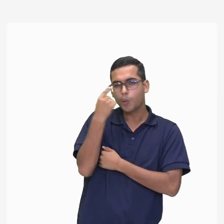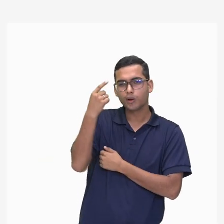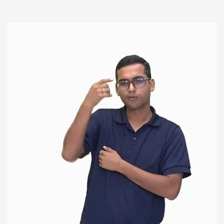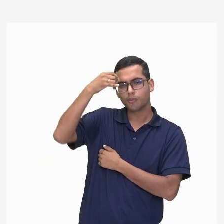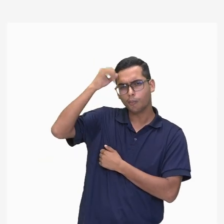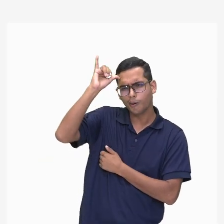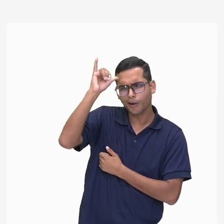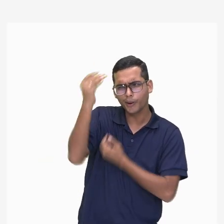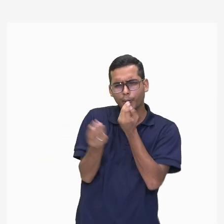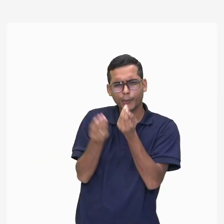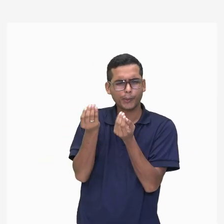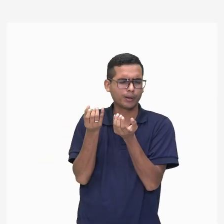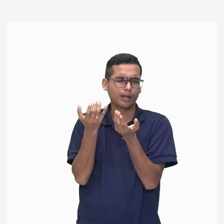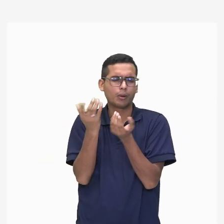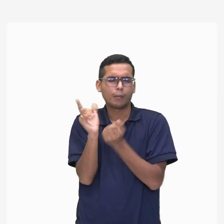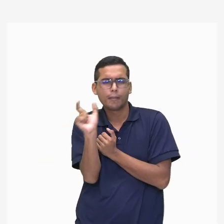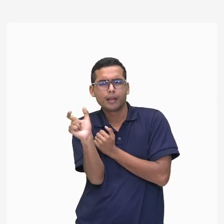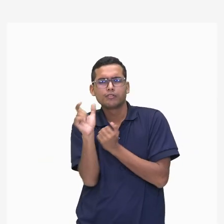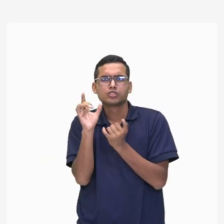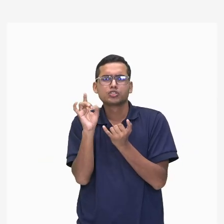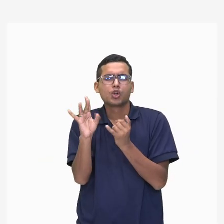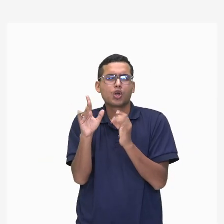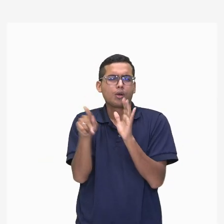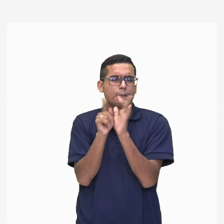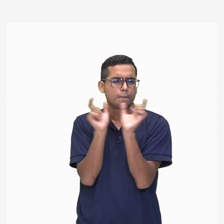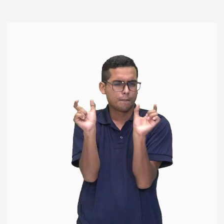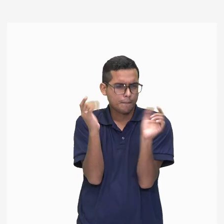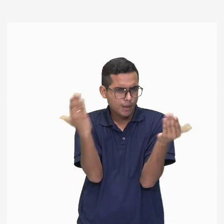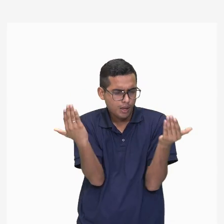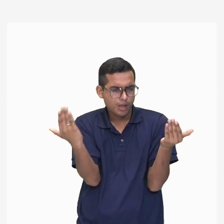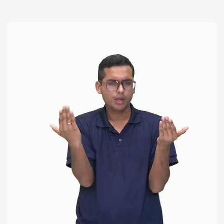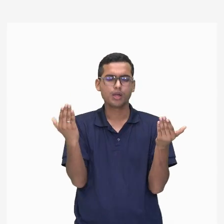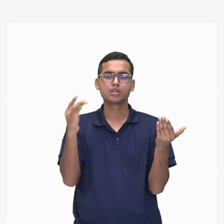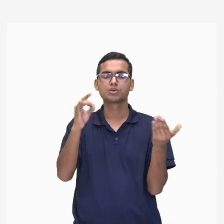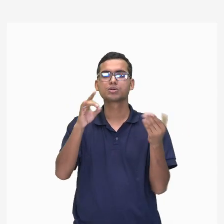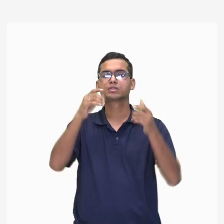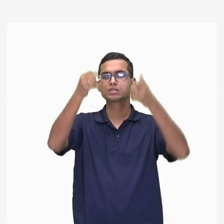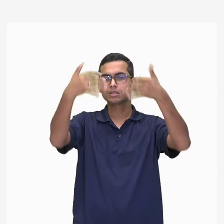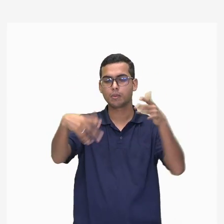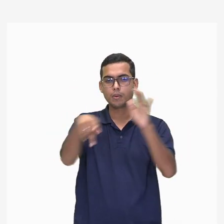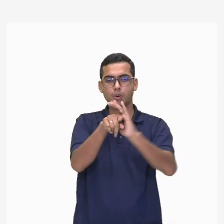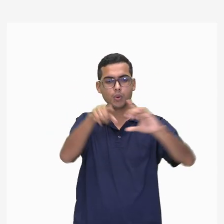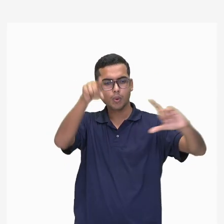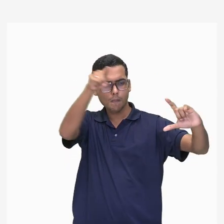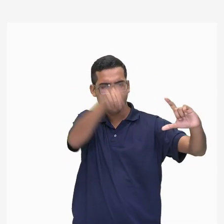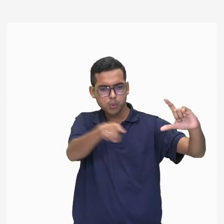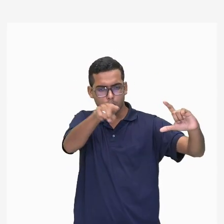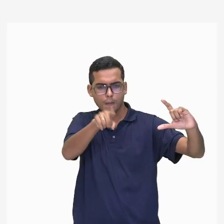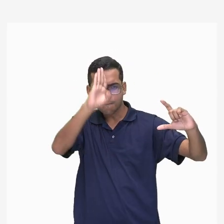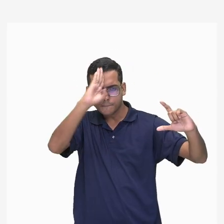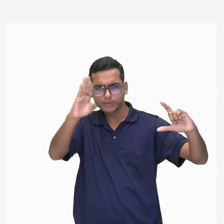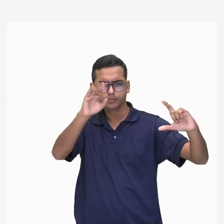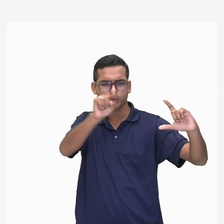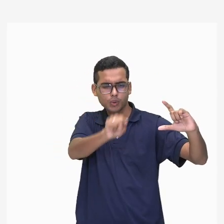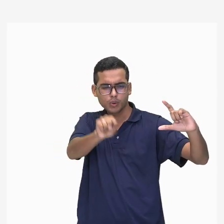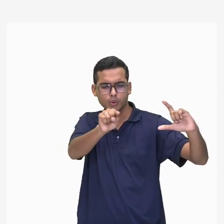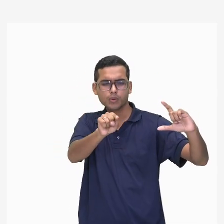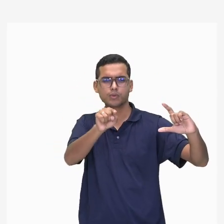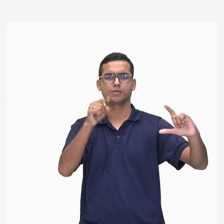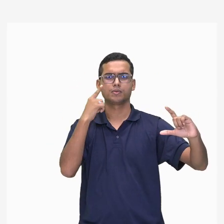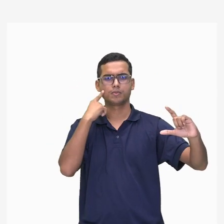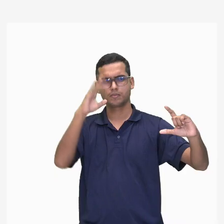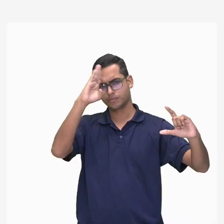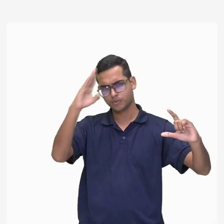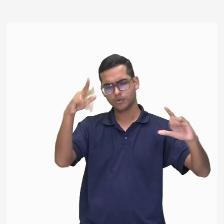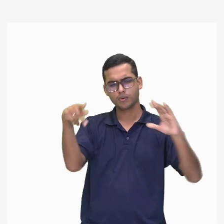Mas é um termo usado para designar o ponto central do alvo, que é um